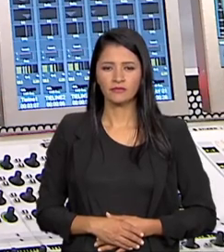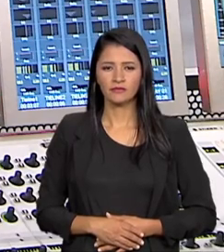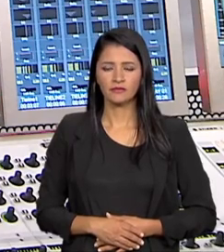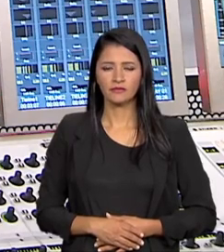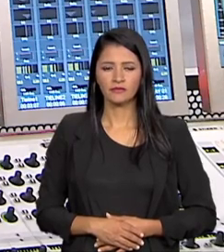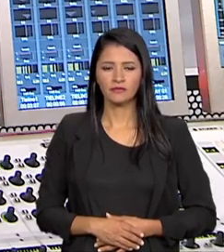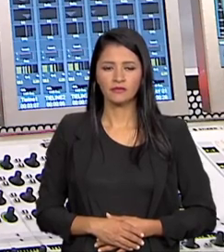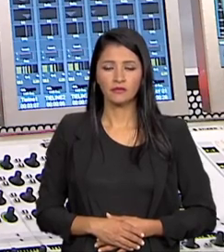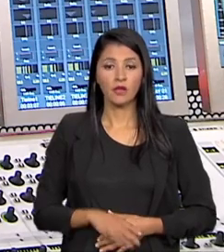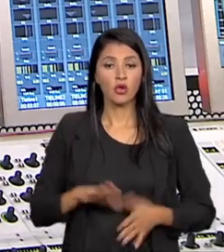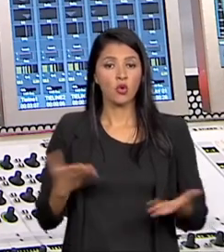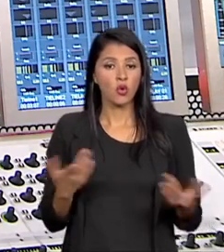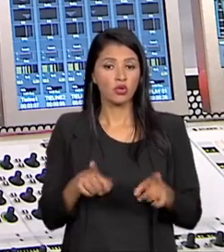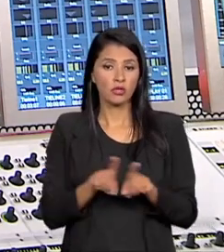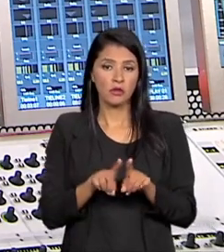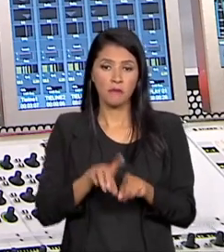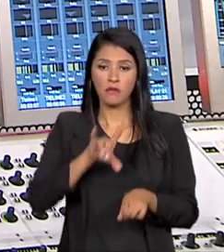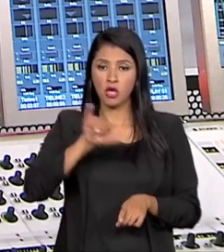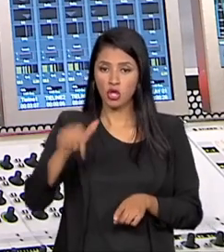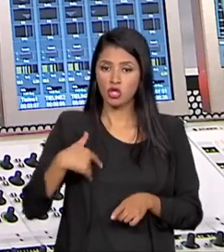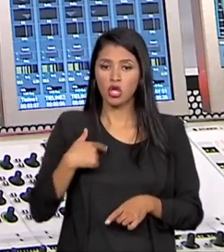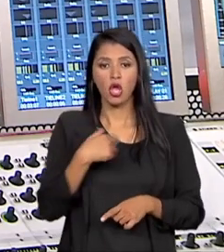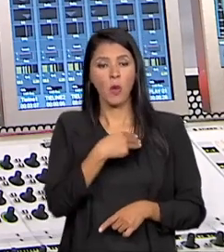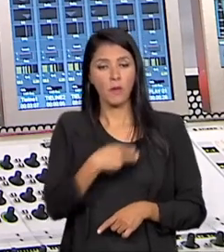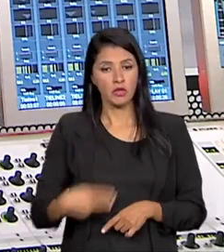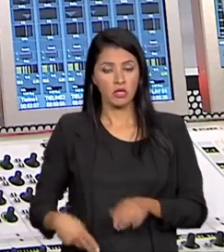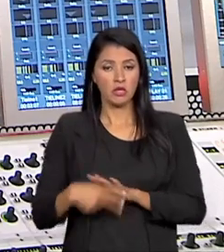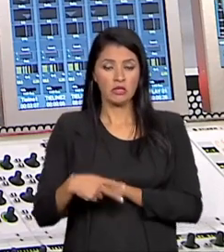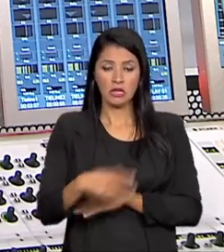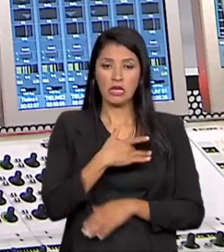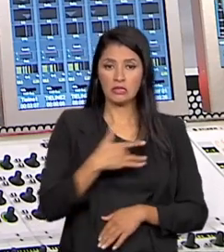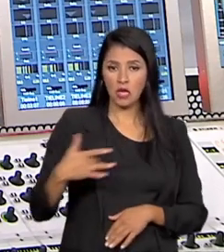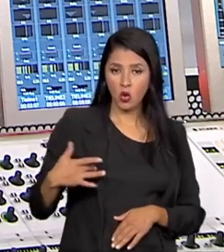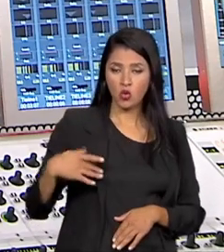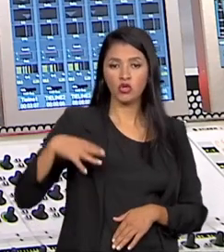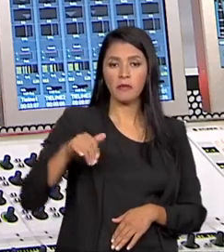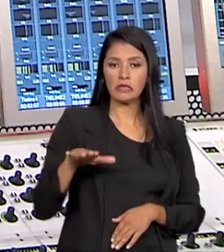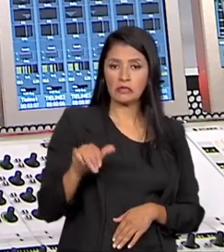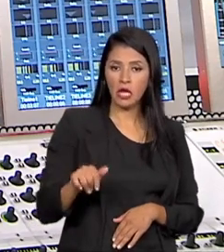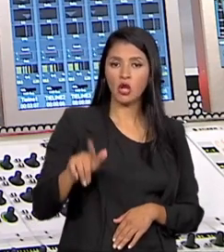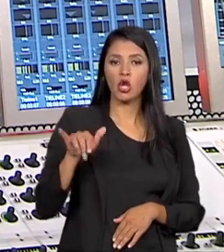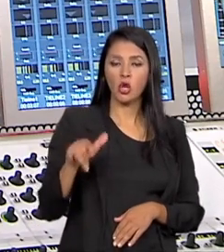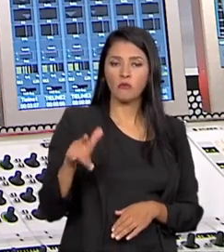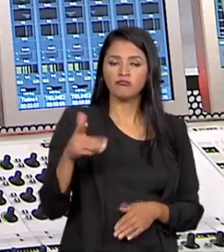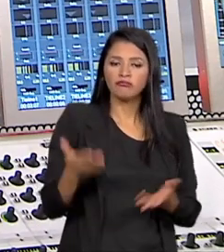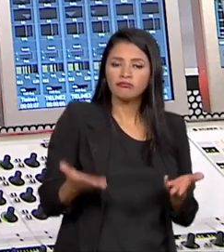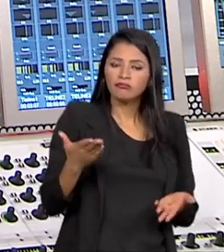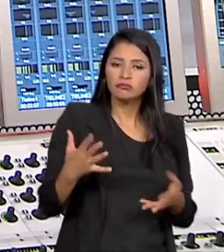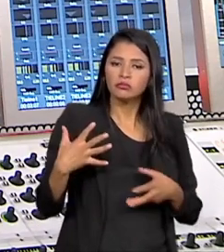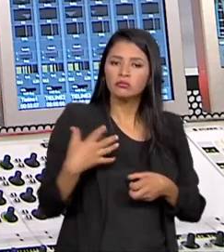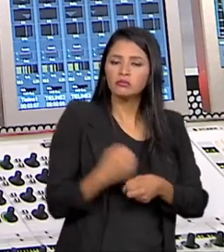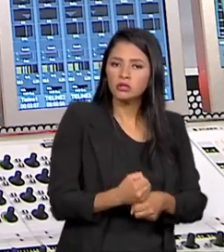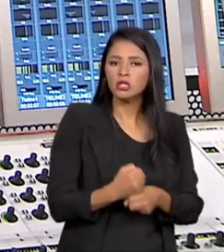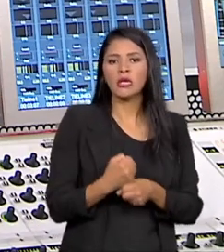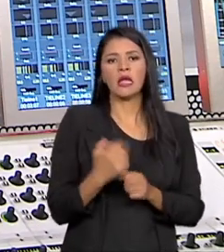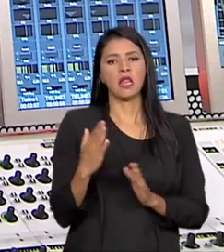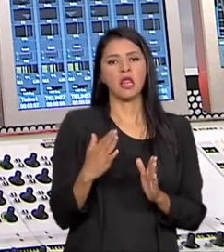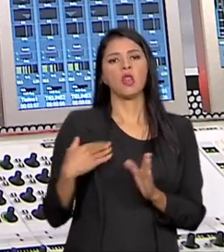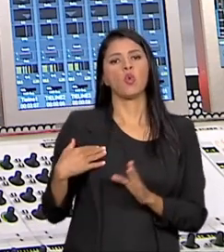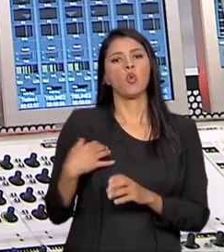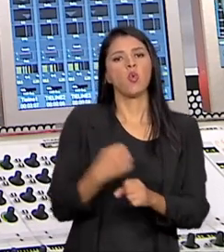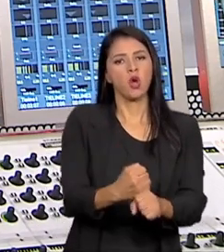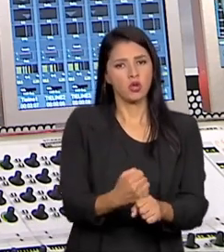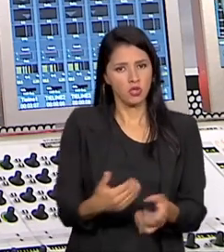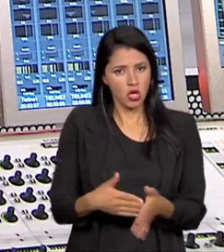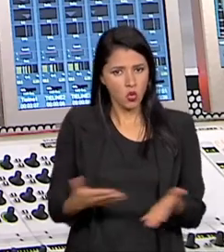e hoje também foi dia de ministro da saúde Marcelo Queiroga fazer um balanço da gestão da pasta nos últimos anos